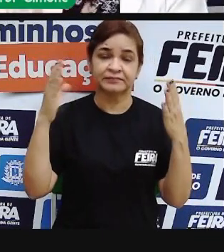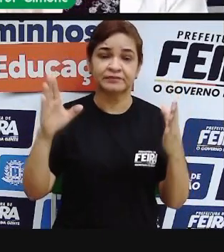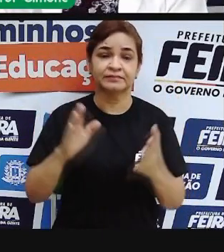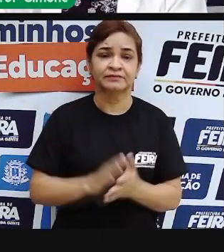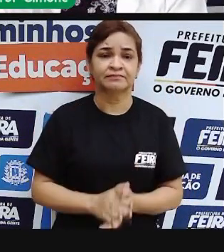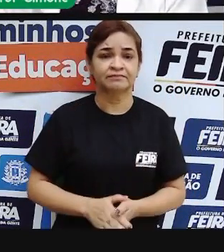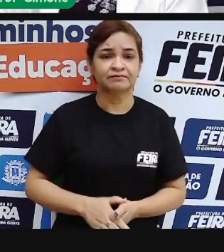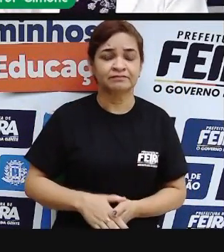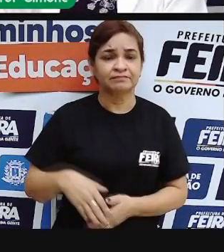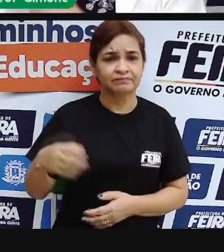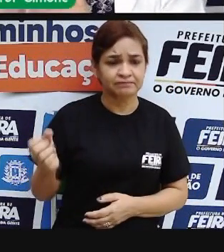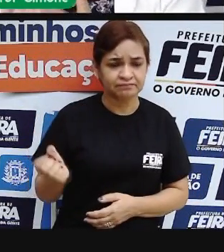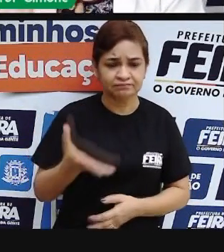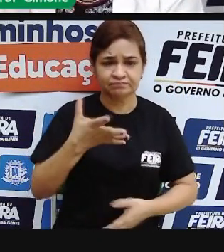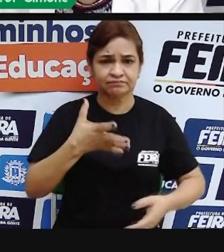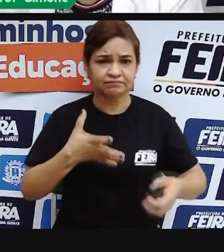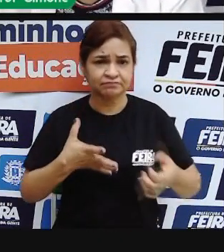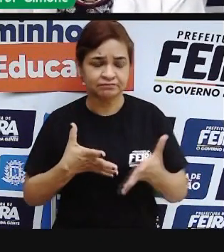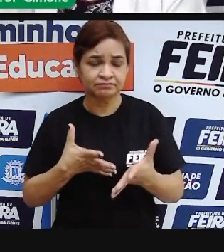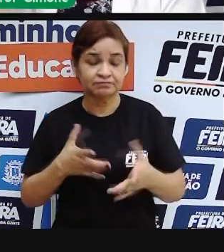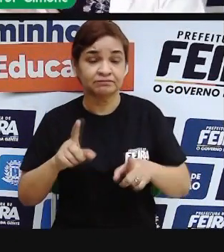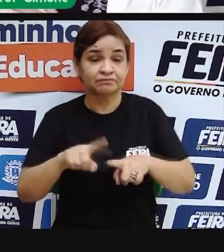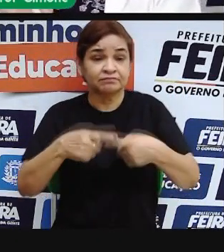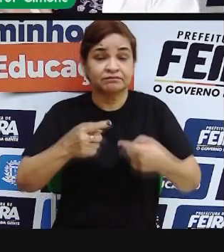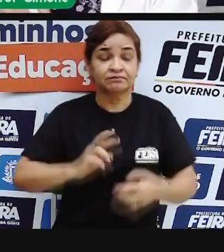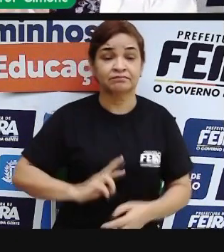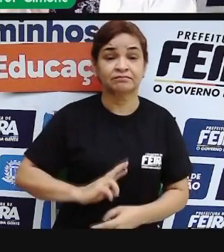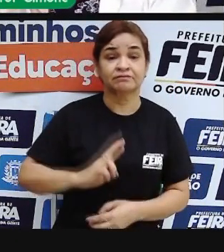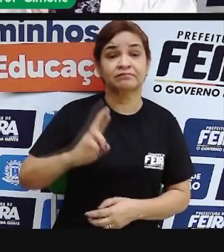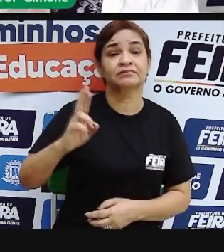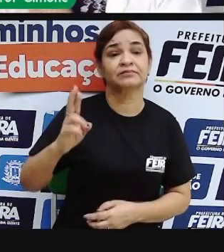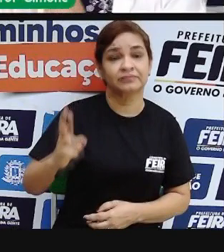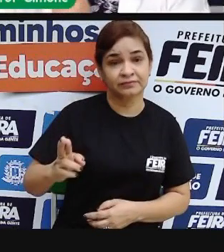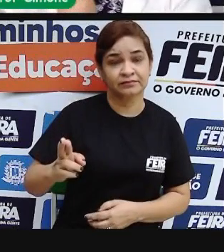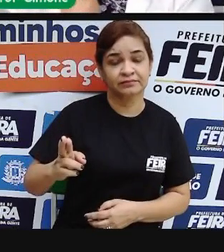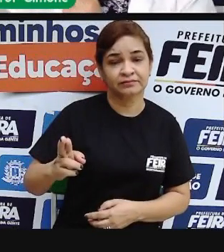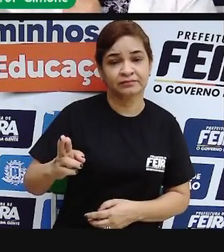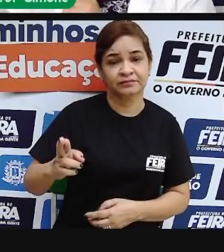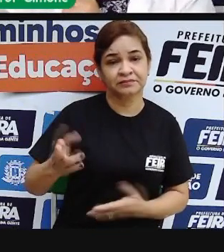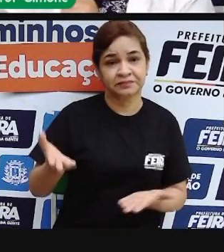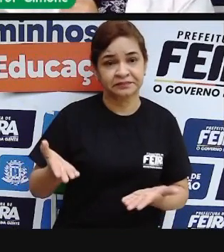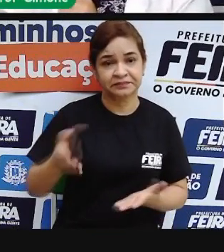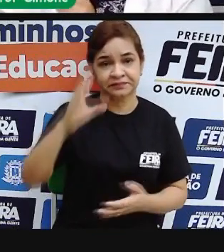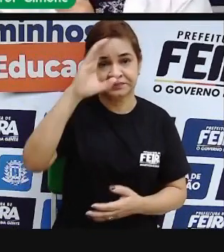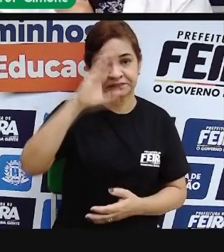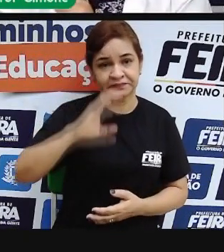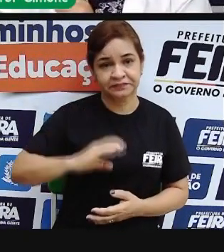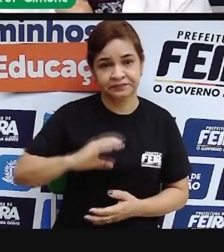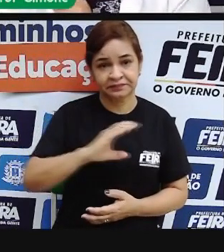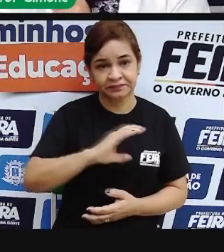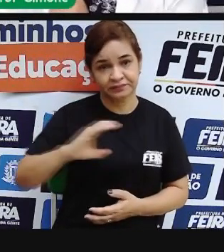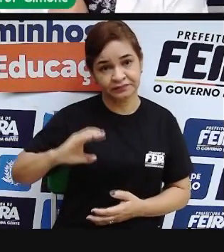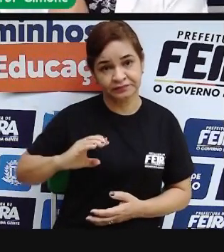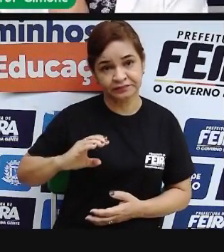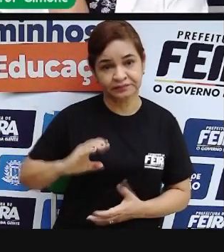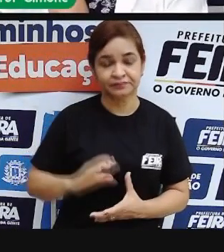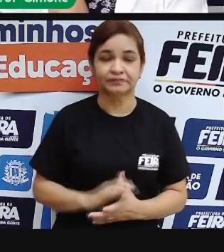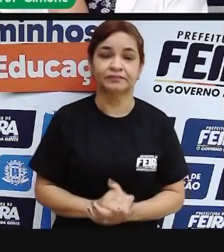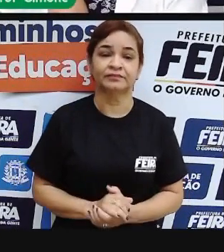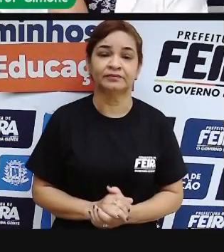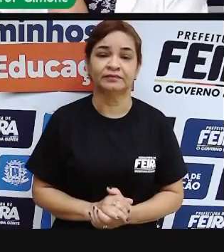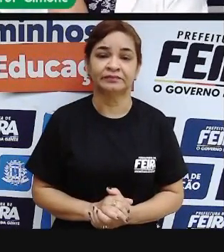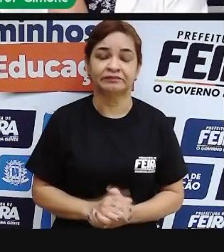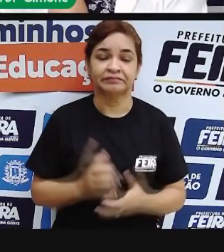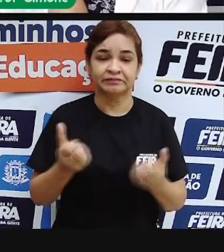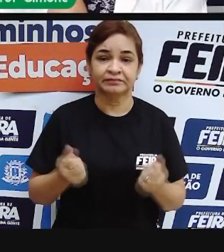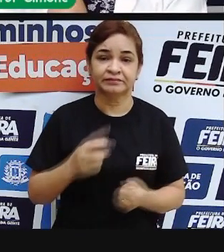essa cara mais religiosa, puxada aí para o lado dos católicos, cristãos. Vamos